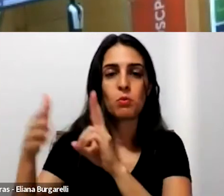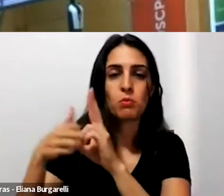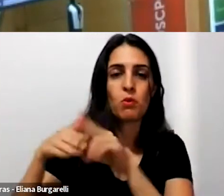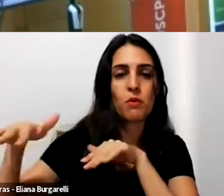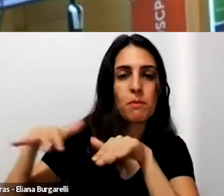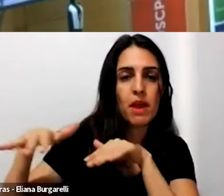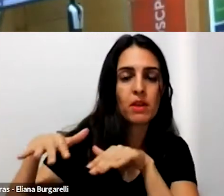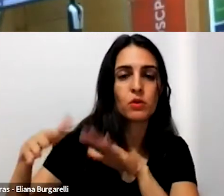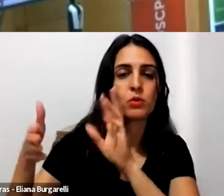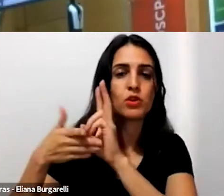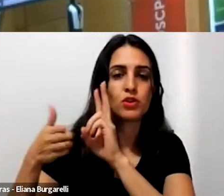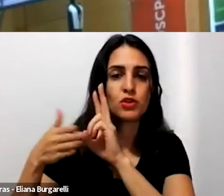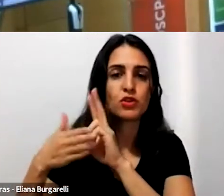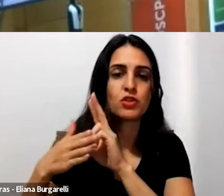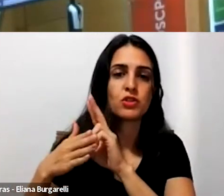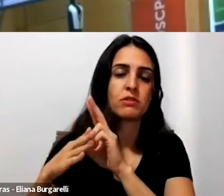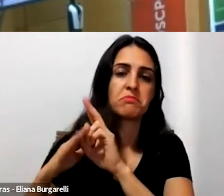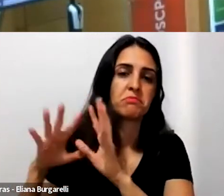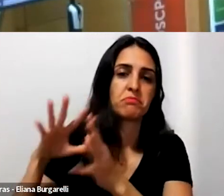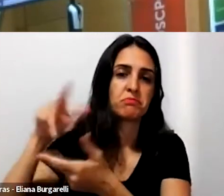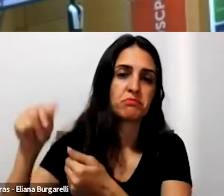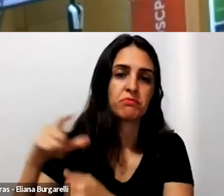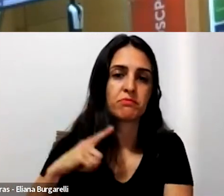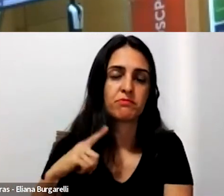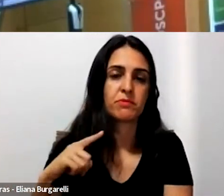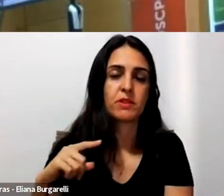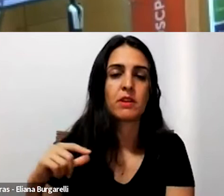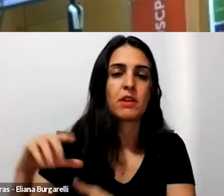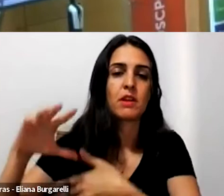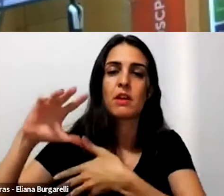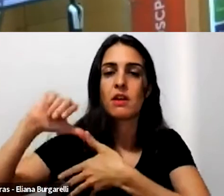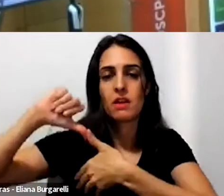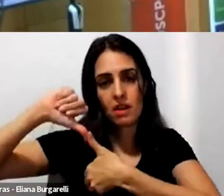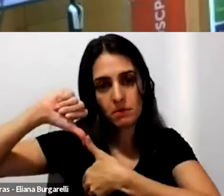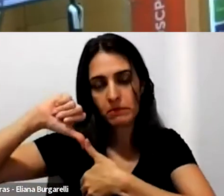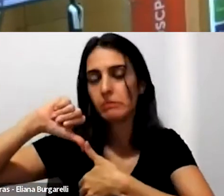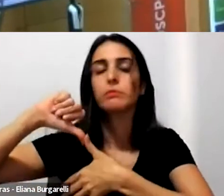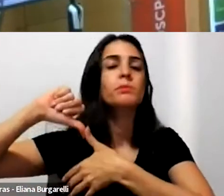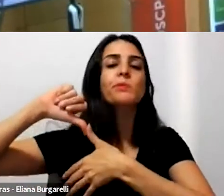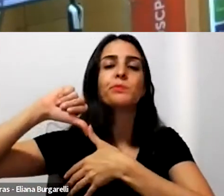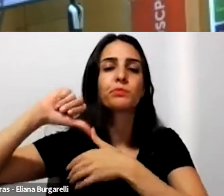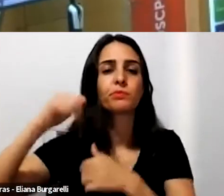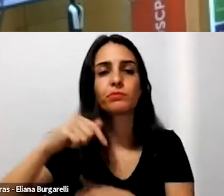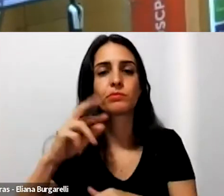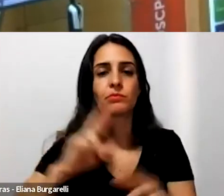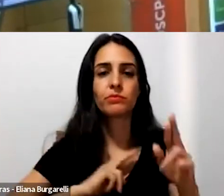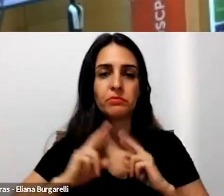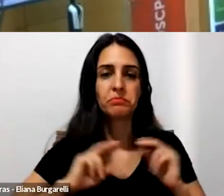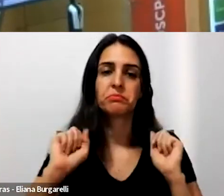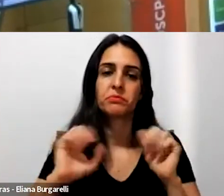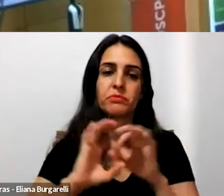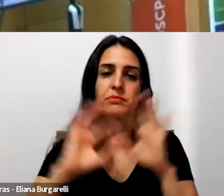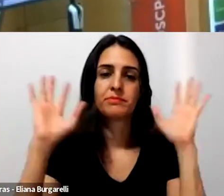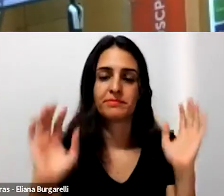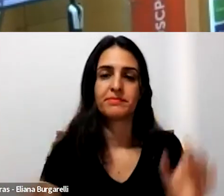com o Brasil, a França também, no caso da Guiana Francesa, e os próprios povos indígenas do Brasil, será que existe